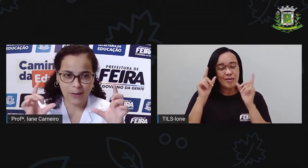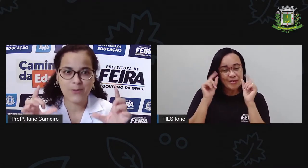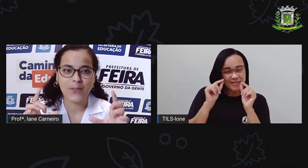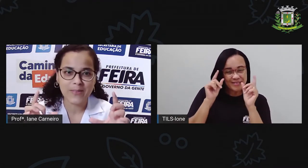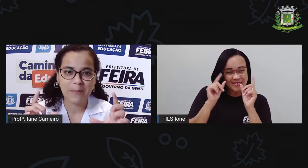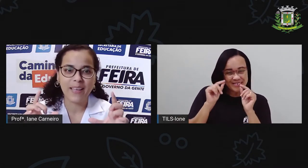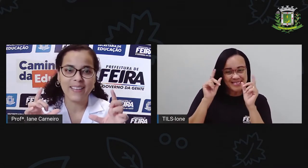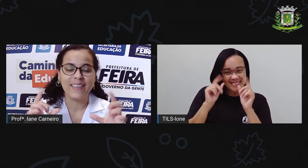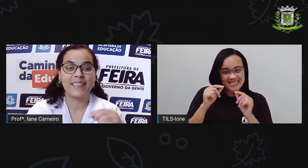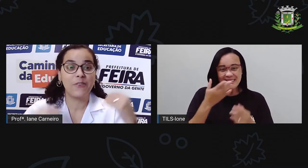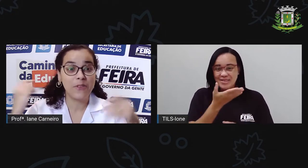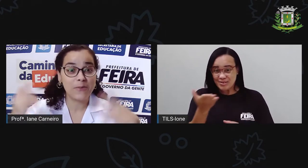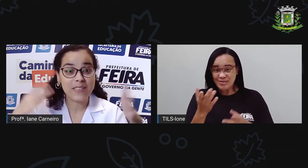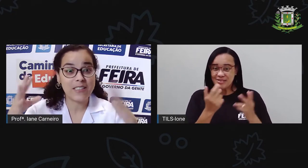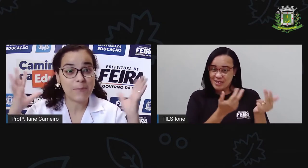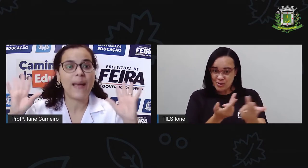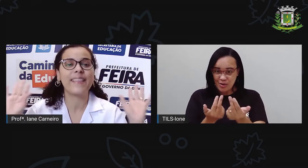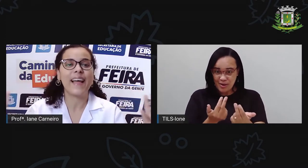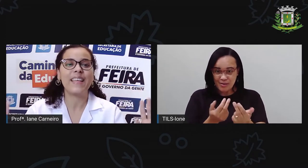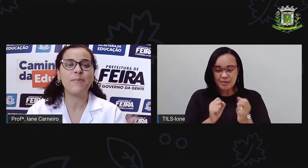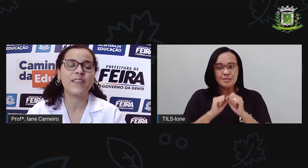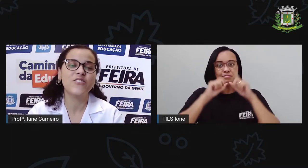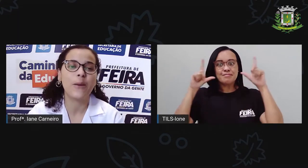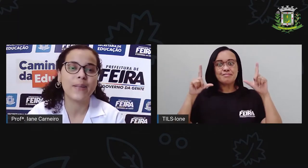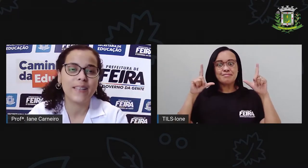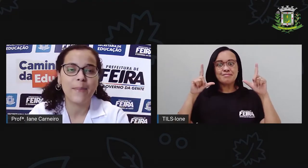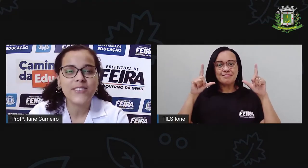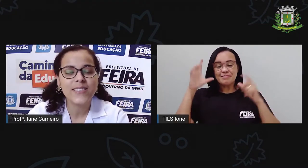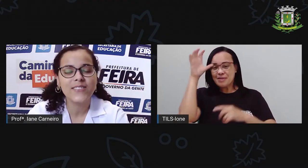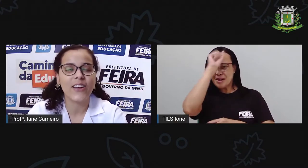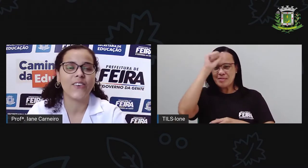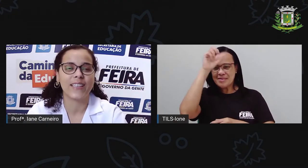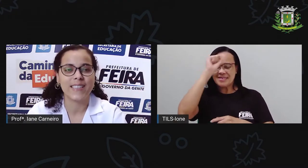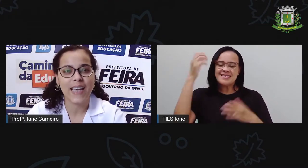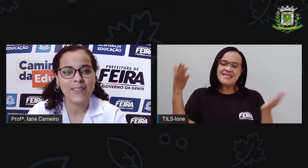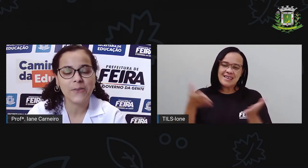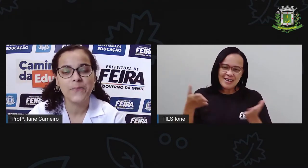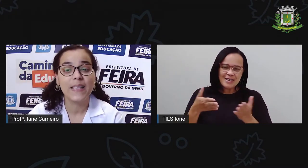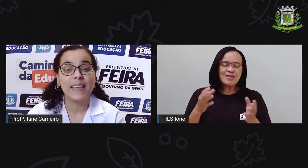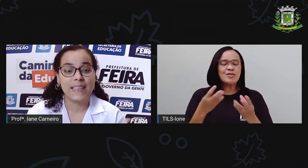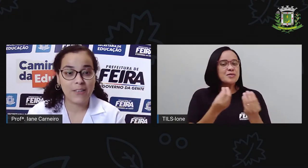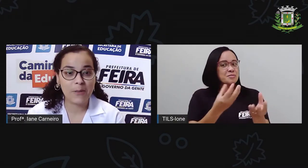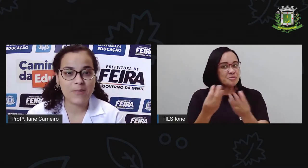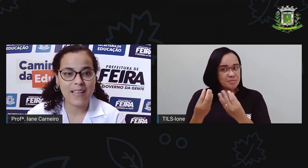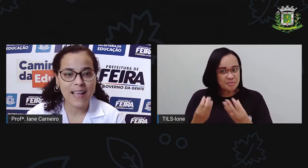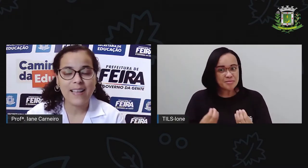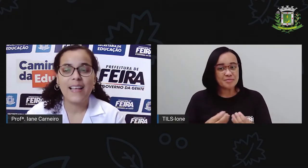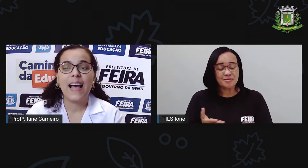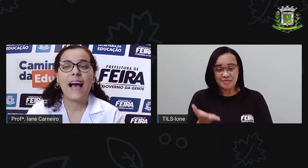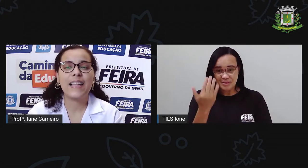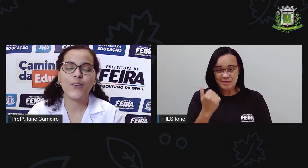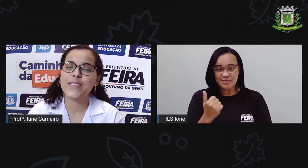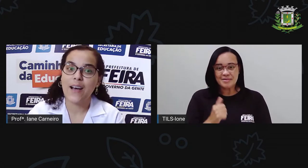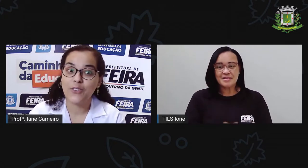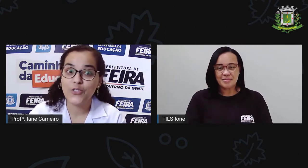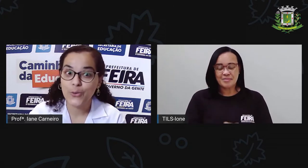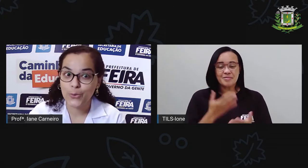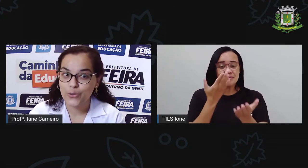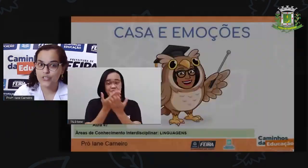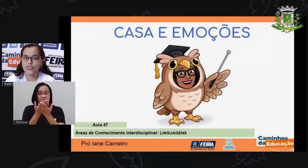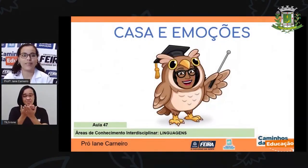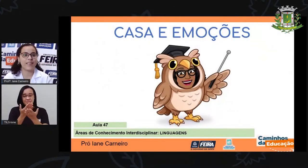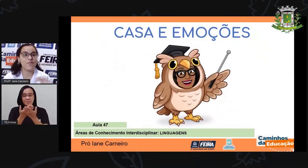como? Tá com sono também? Então vamos se despertar aí para a gente aprender bastante agora, tá certo? Então vamos lá. A nossa aula